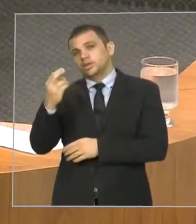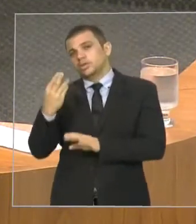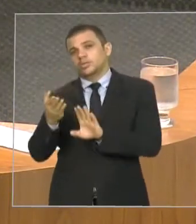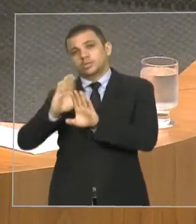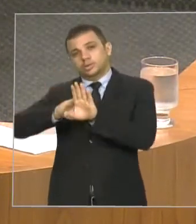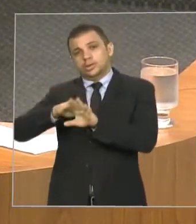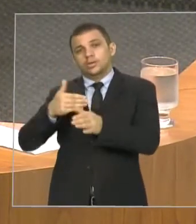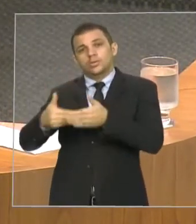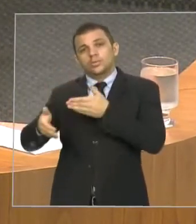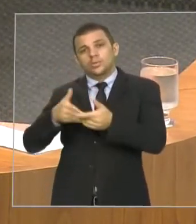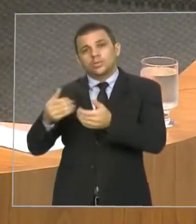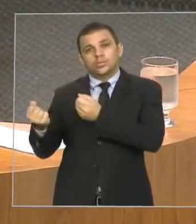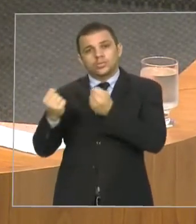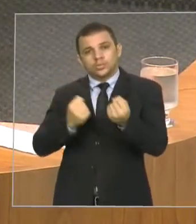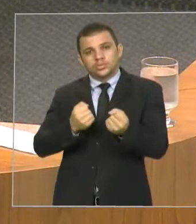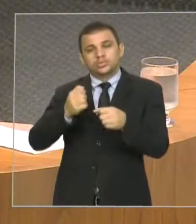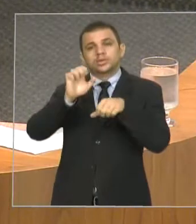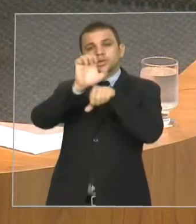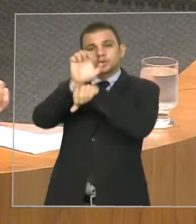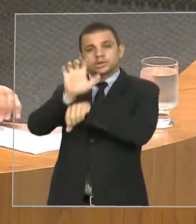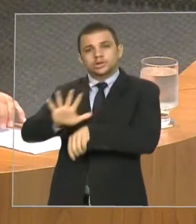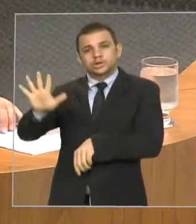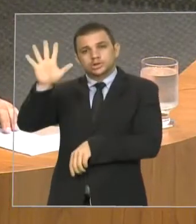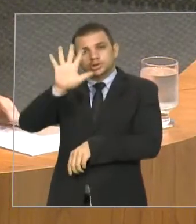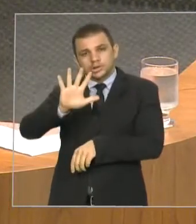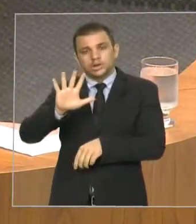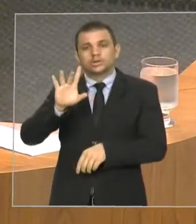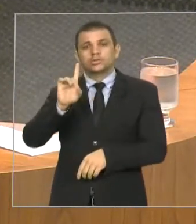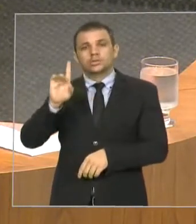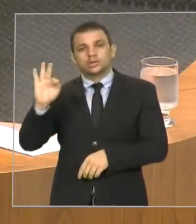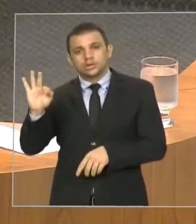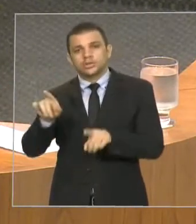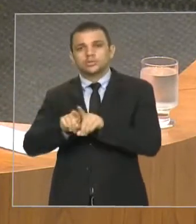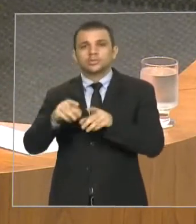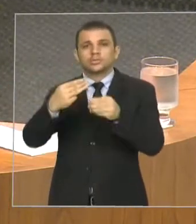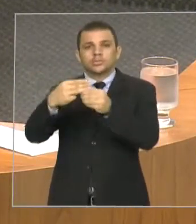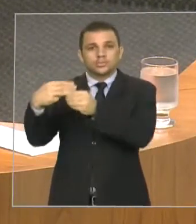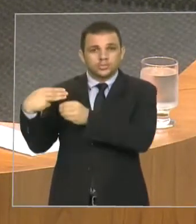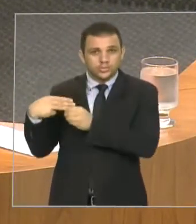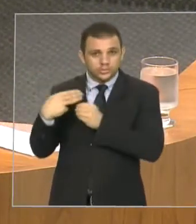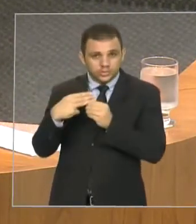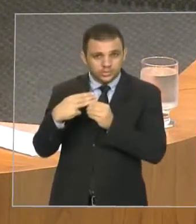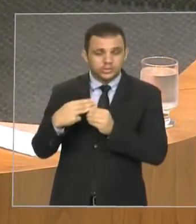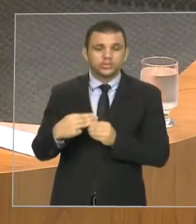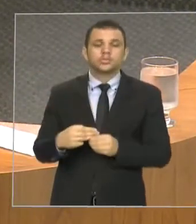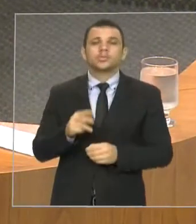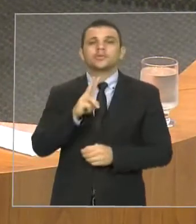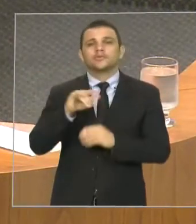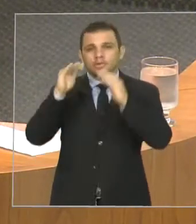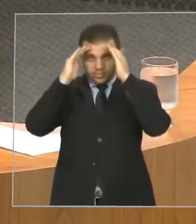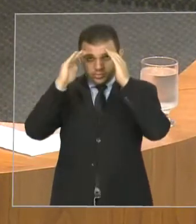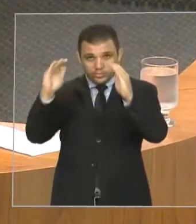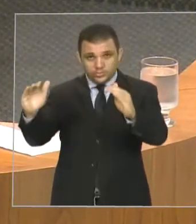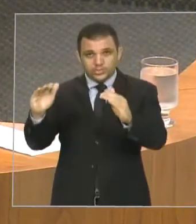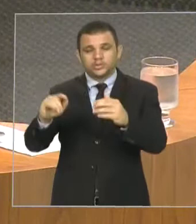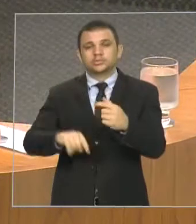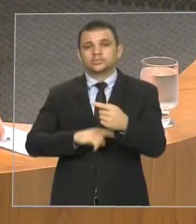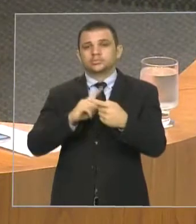Distrito Federal e dos municípios obedecerá o princípio da legalidade, da impessoalidade e da